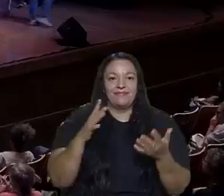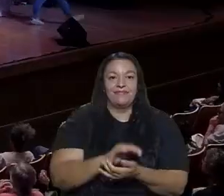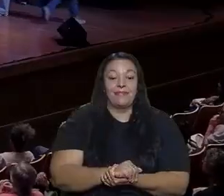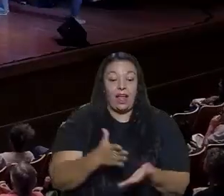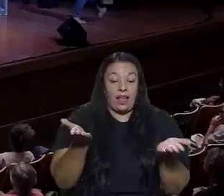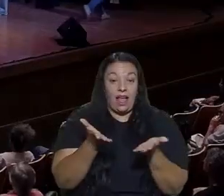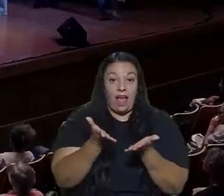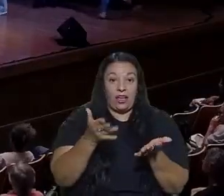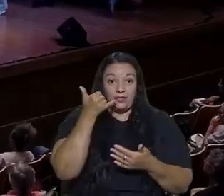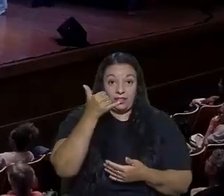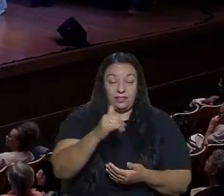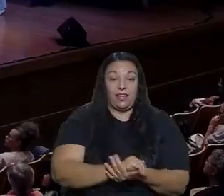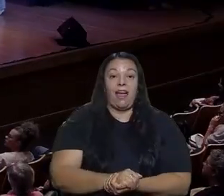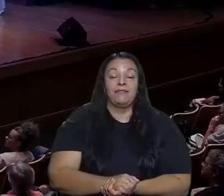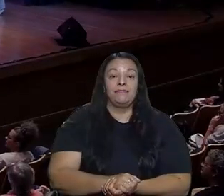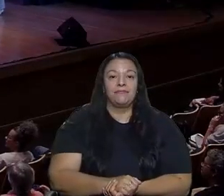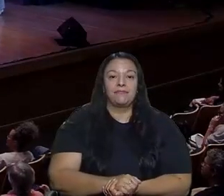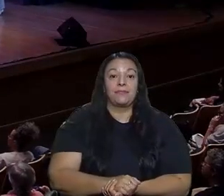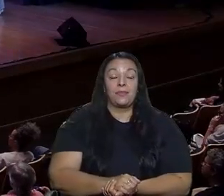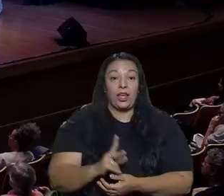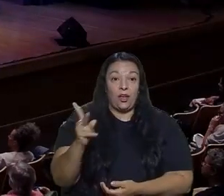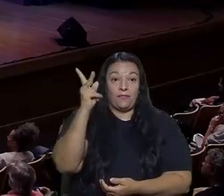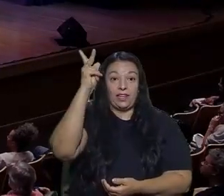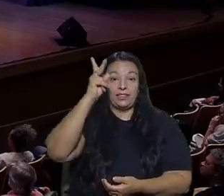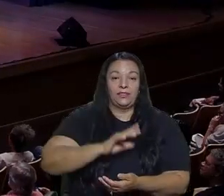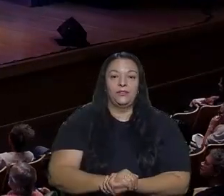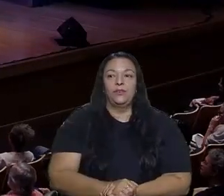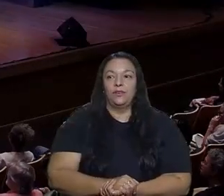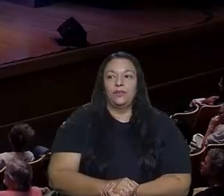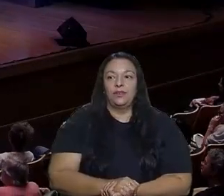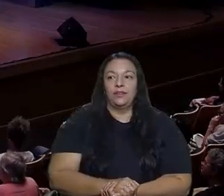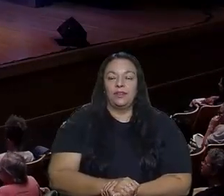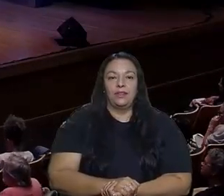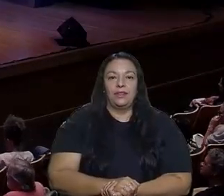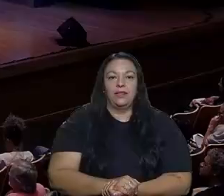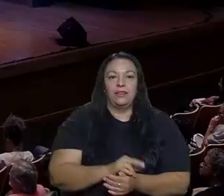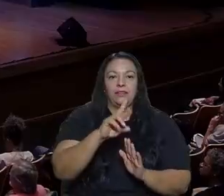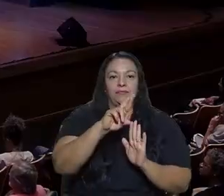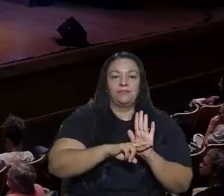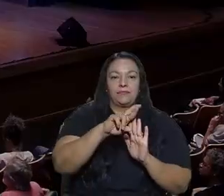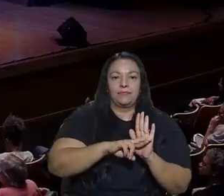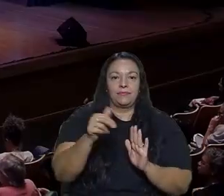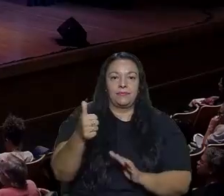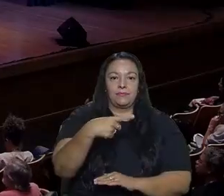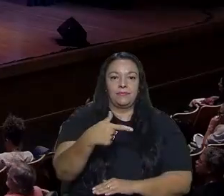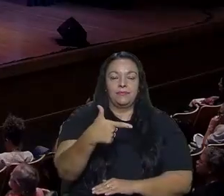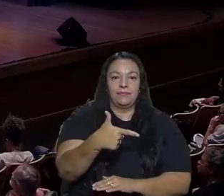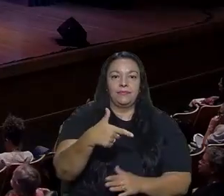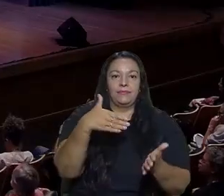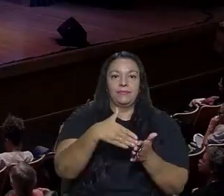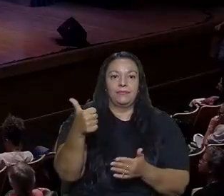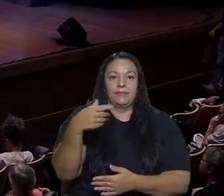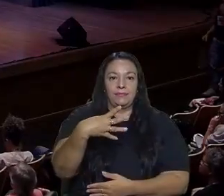E agora a gente vai anunciar o vencedor da categoria de 12 a 14 anos do